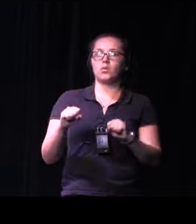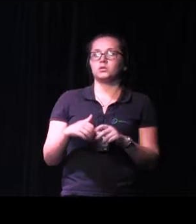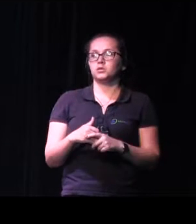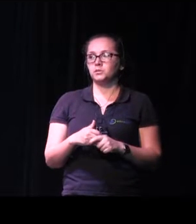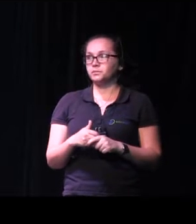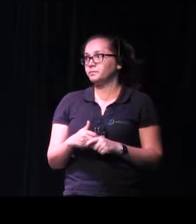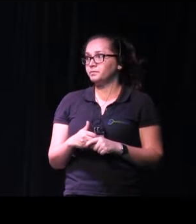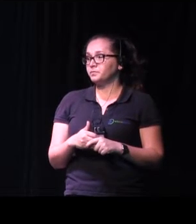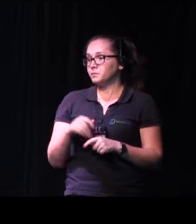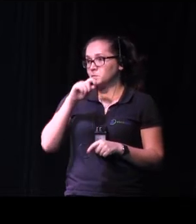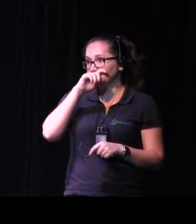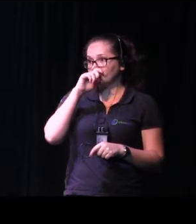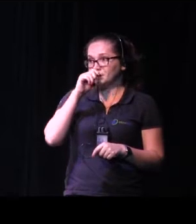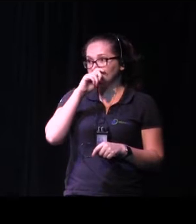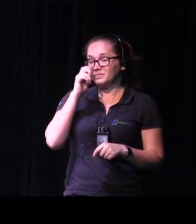de poder